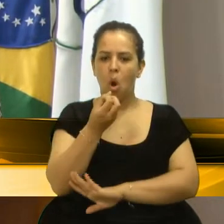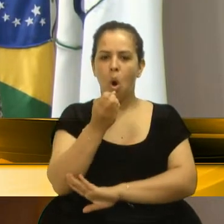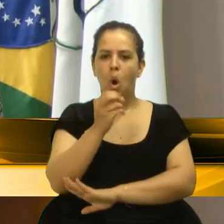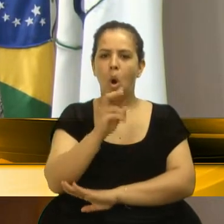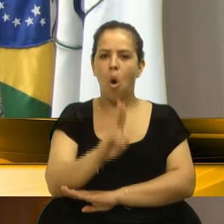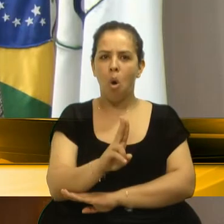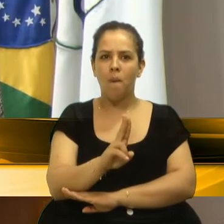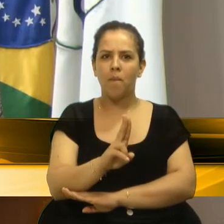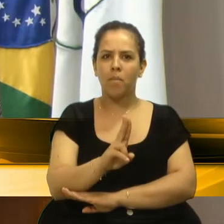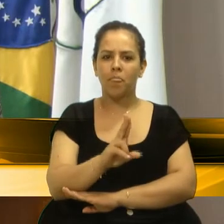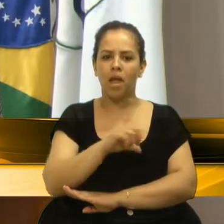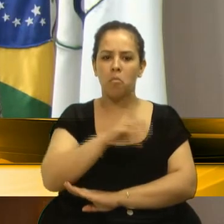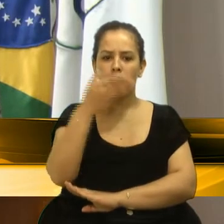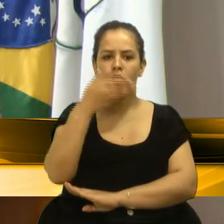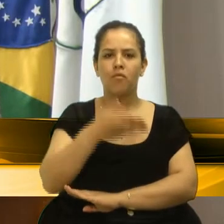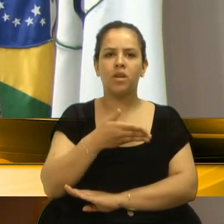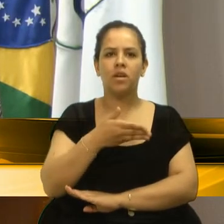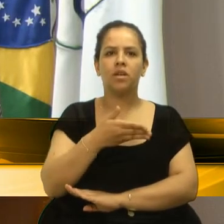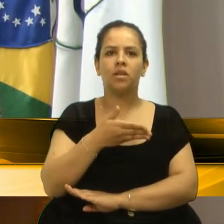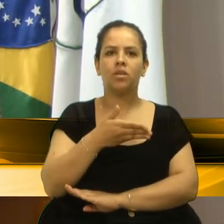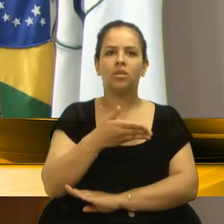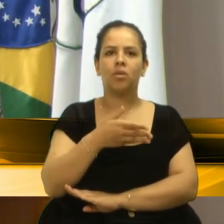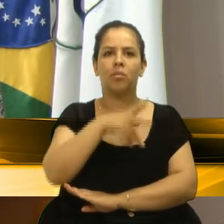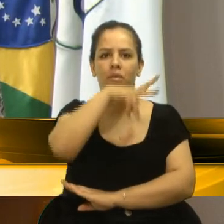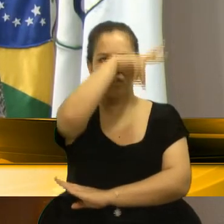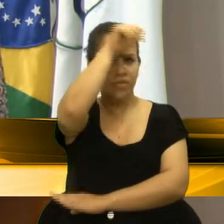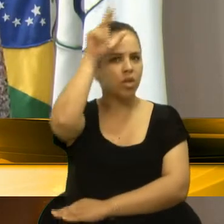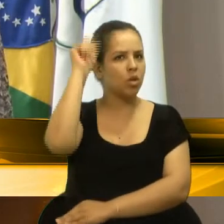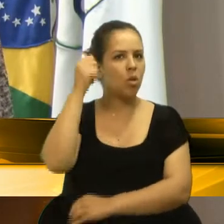alguma prova de que o prefeito possa,